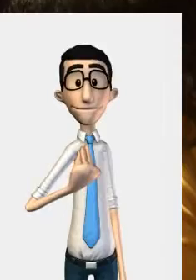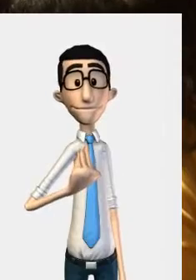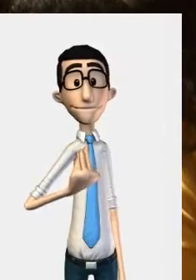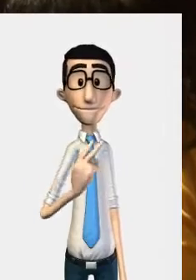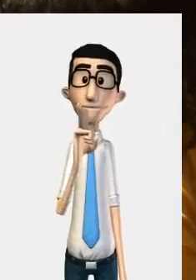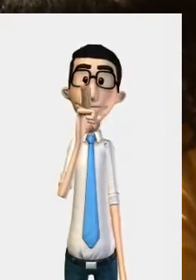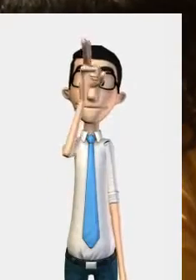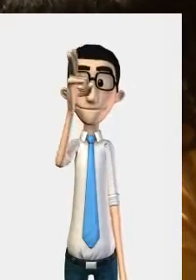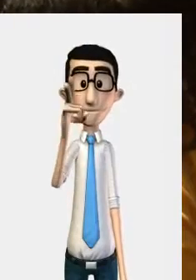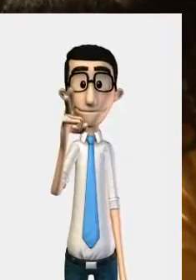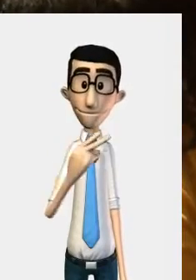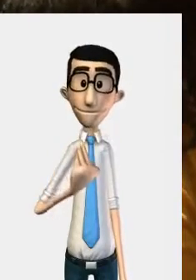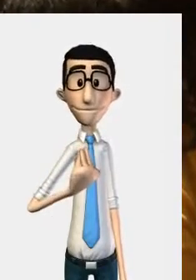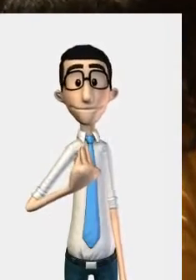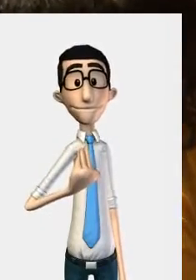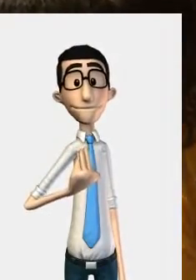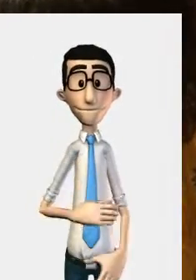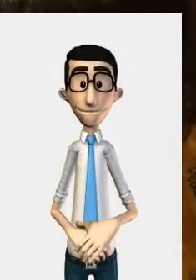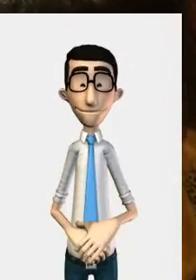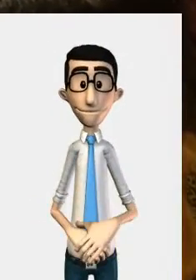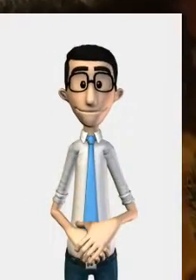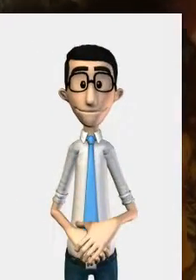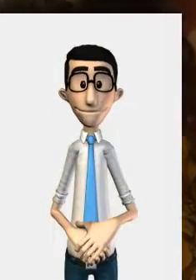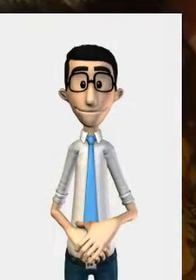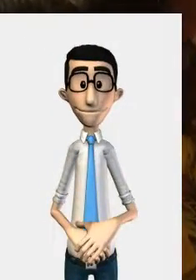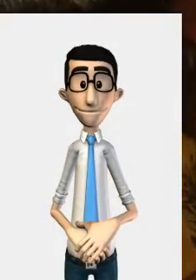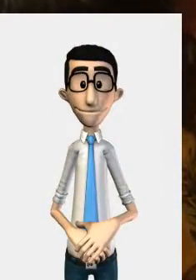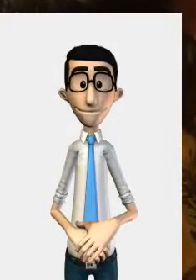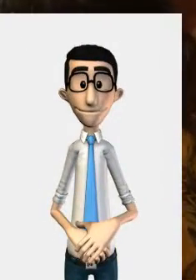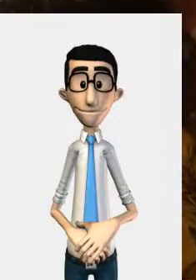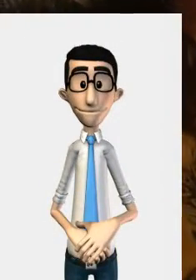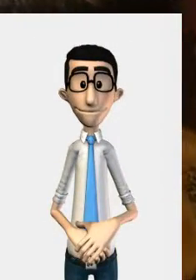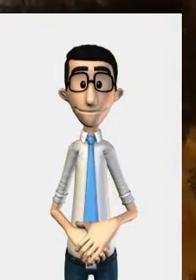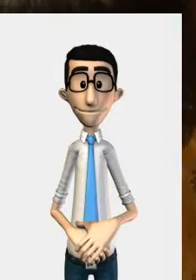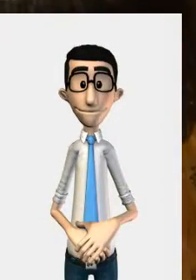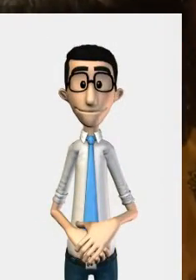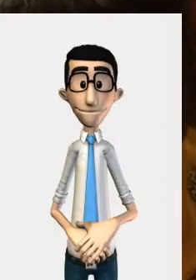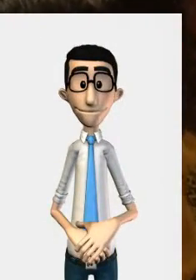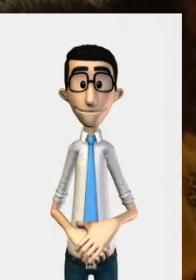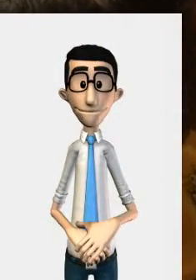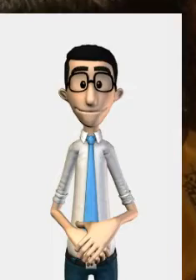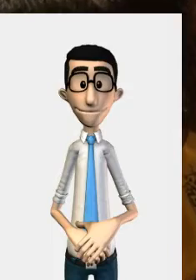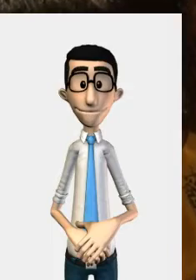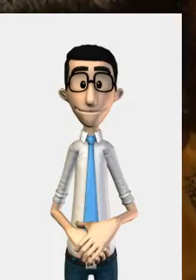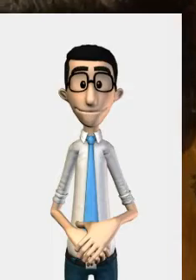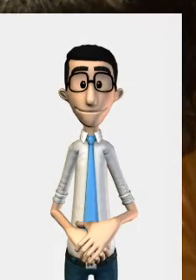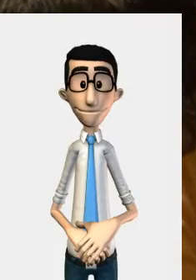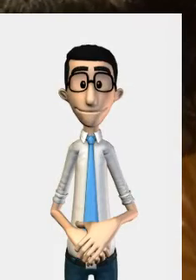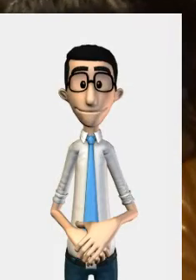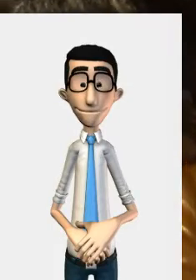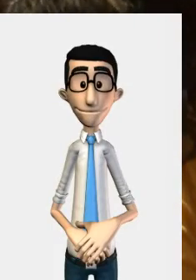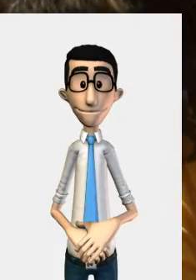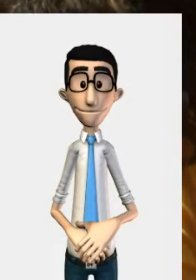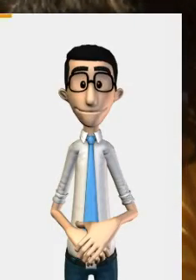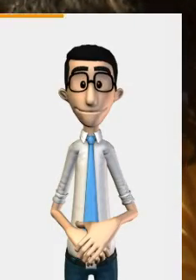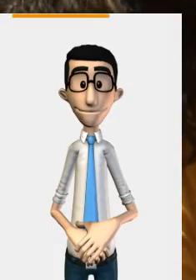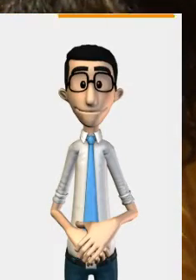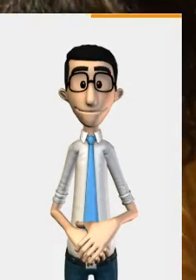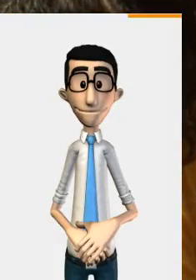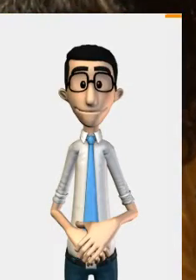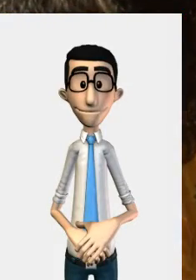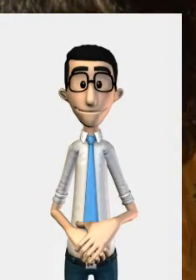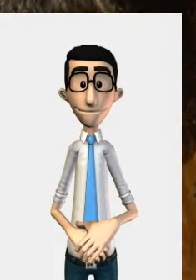eu me identifiquei de, então eu gosto de ensinar as pessoas, eu acho que eu sou boa nisso, eu tenho